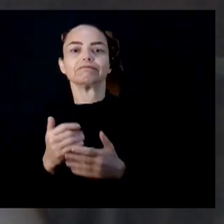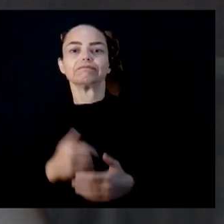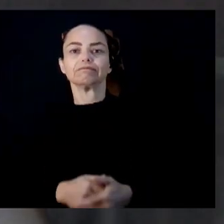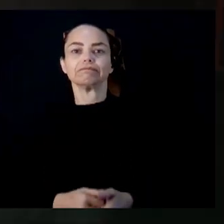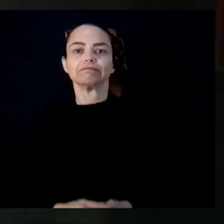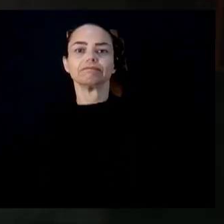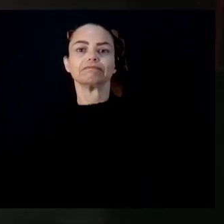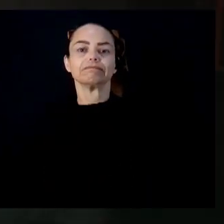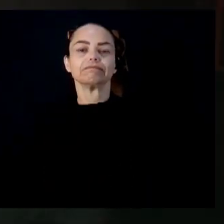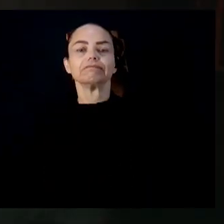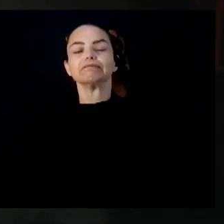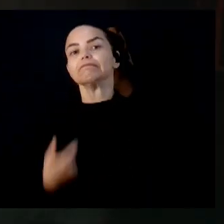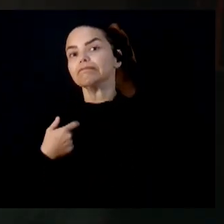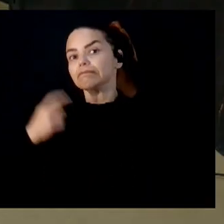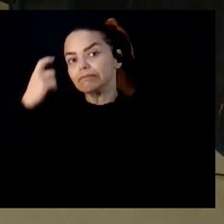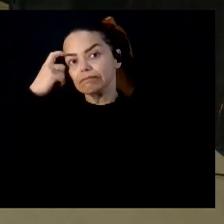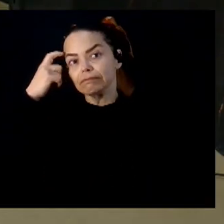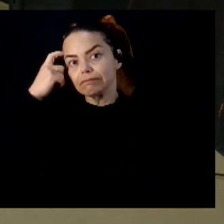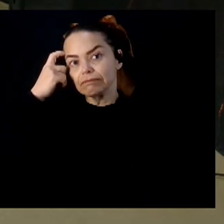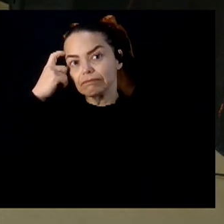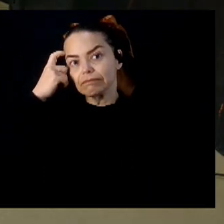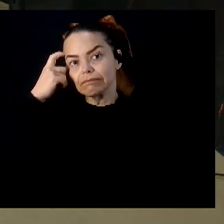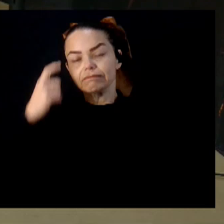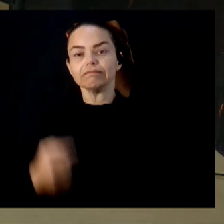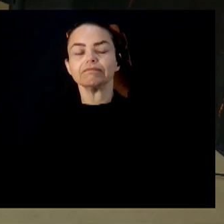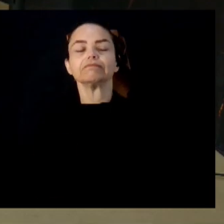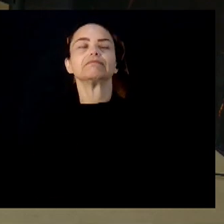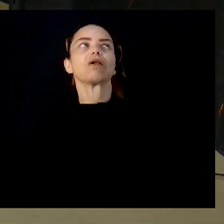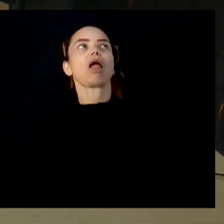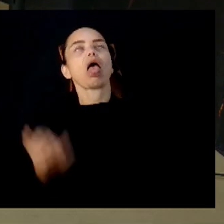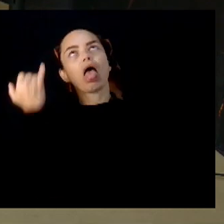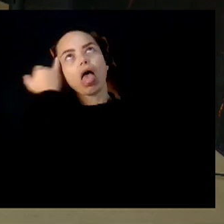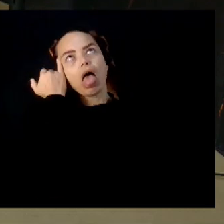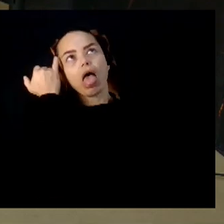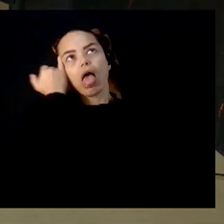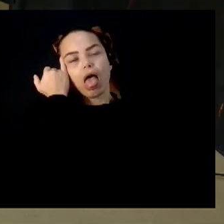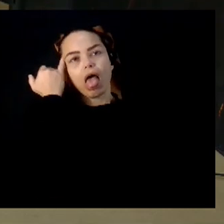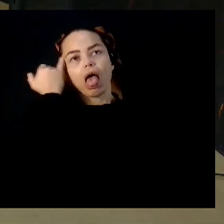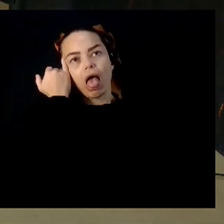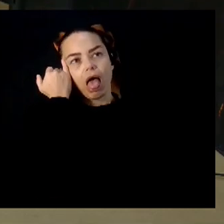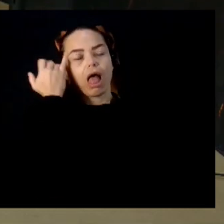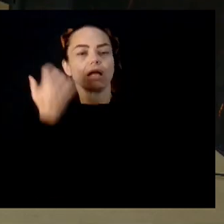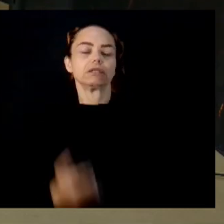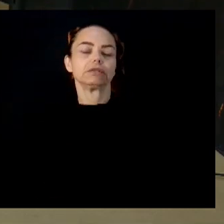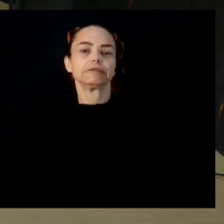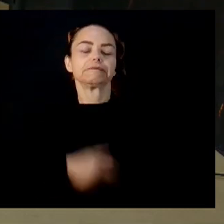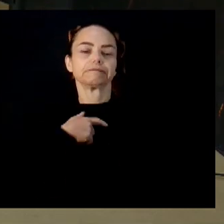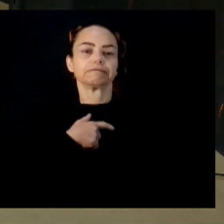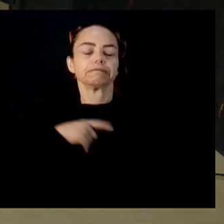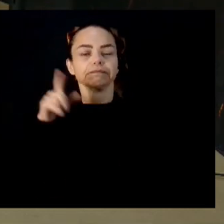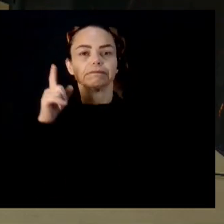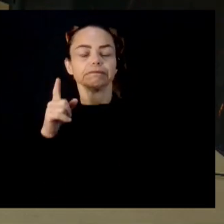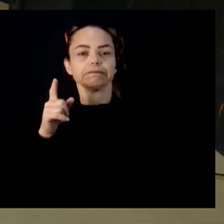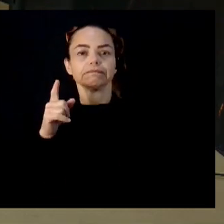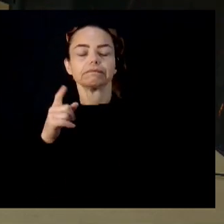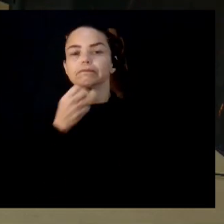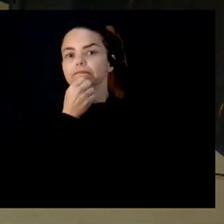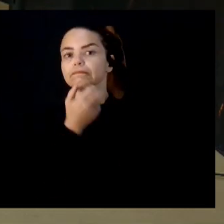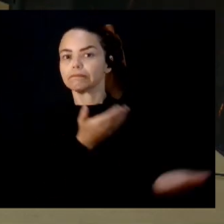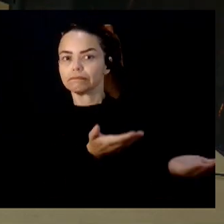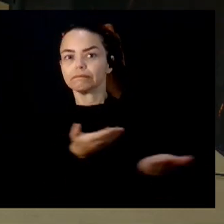mas quando a gente pensa nessa monotonia, por exemplo, eu já dou também as boas-vindas à